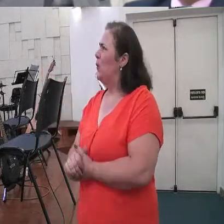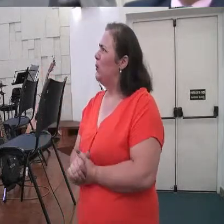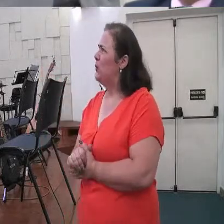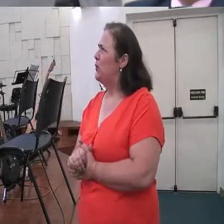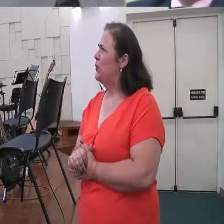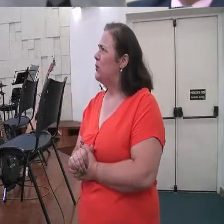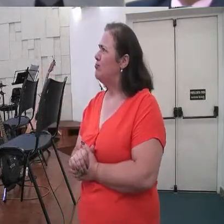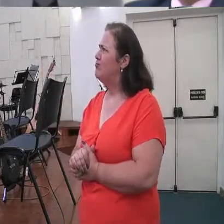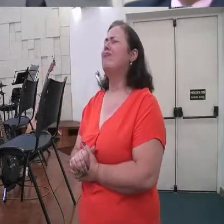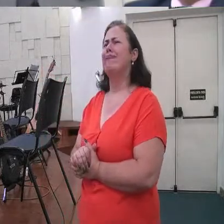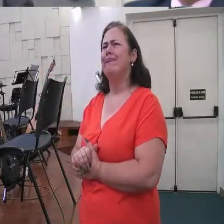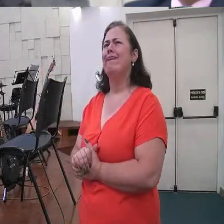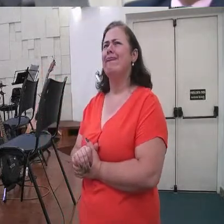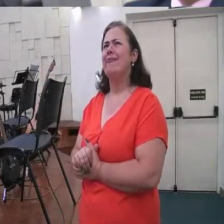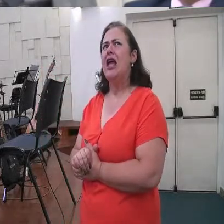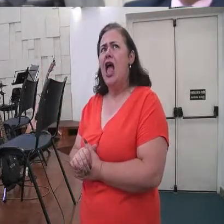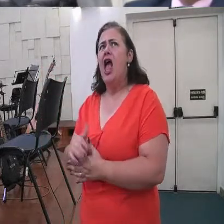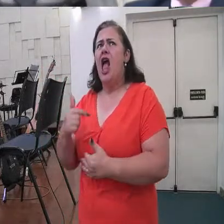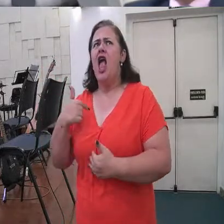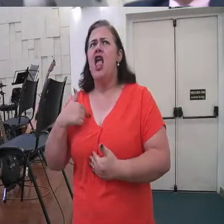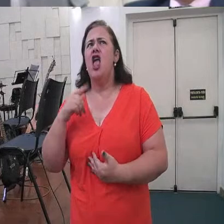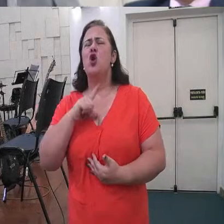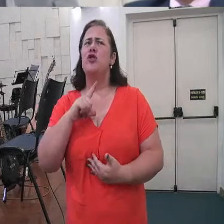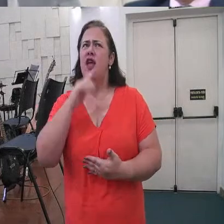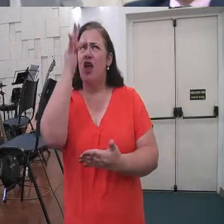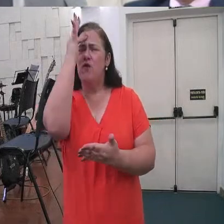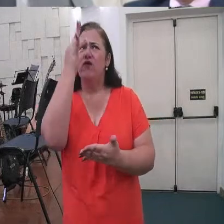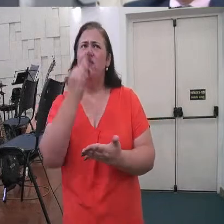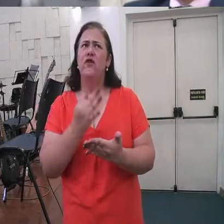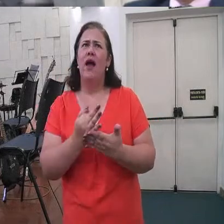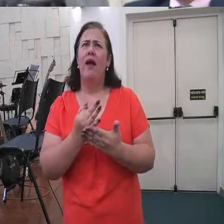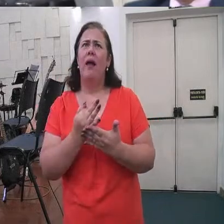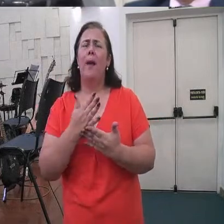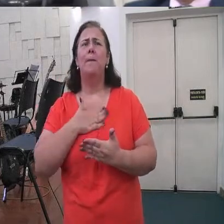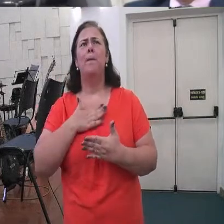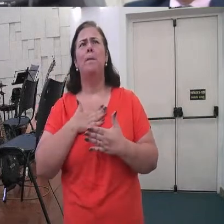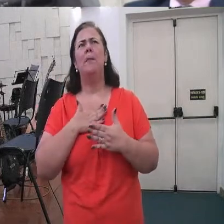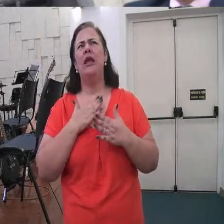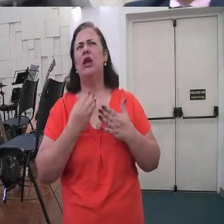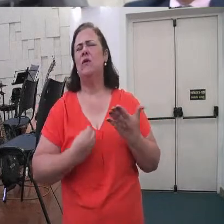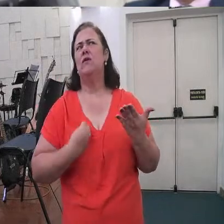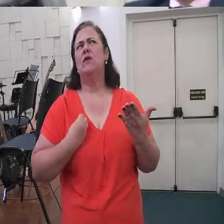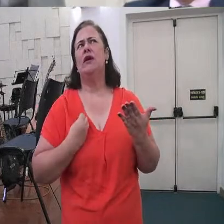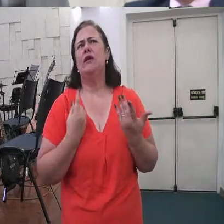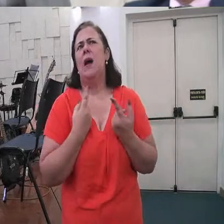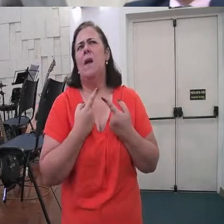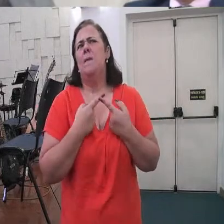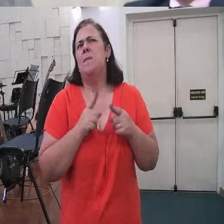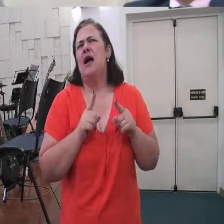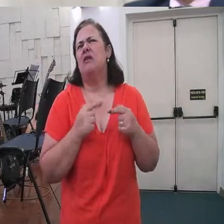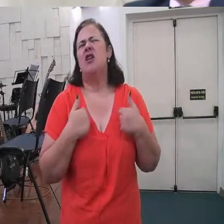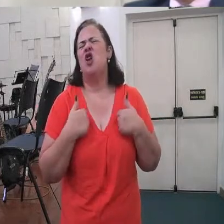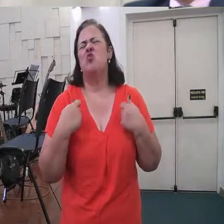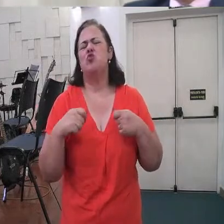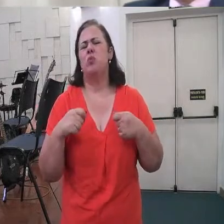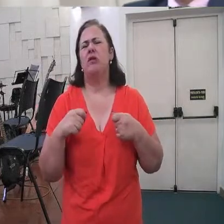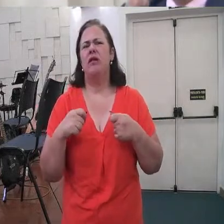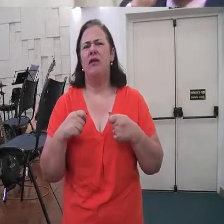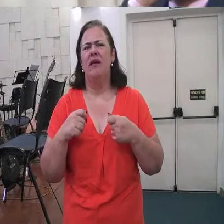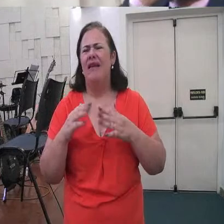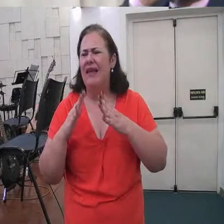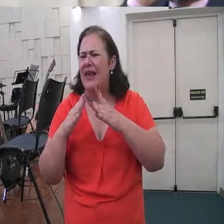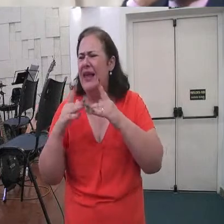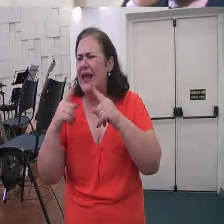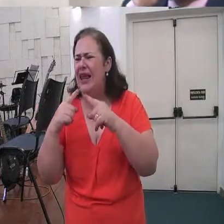estar ali. É a pessoa que está aberta a todo tipo de proposta. Ela encontra algo bom em cada